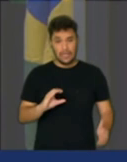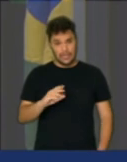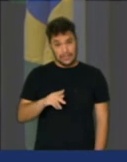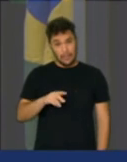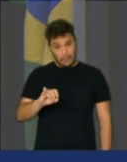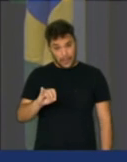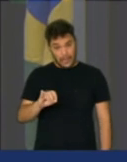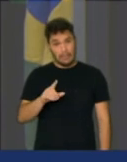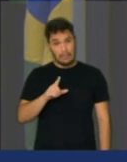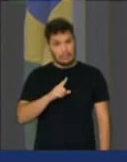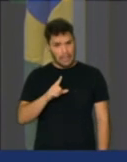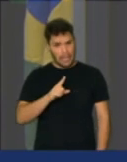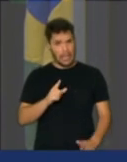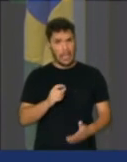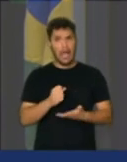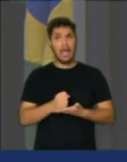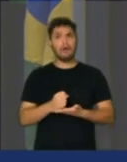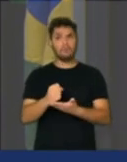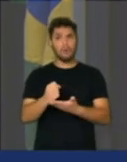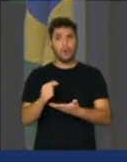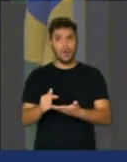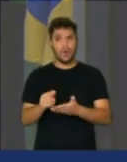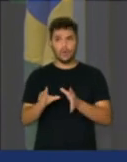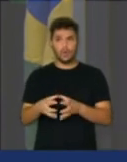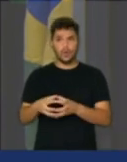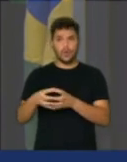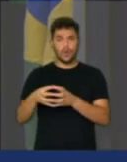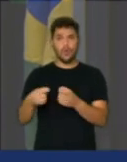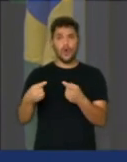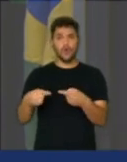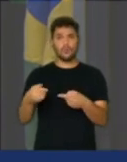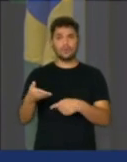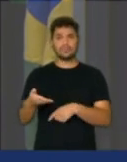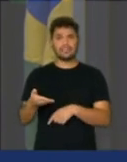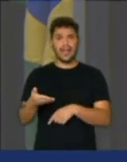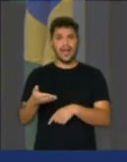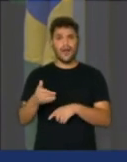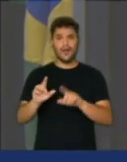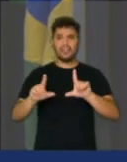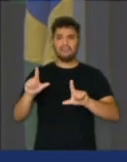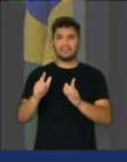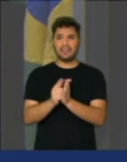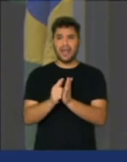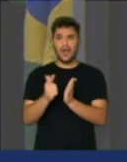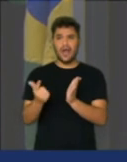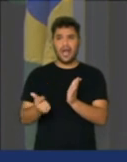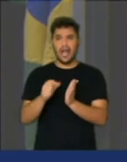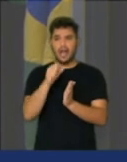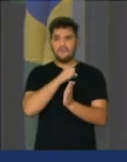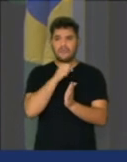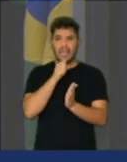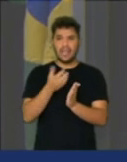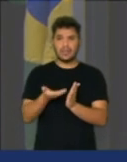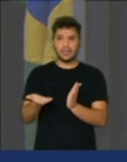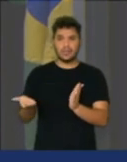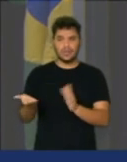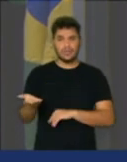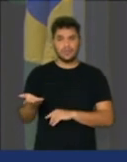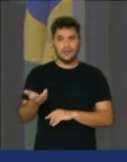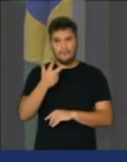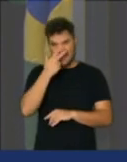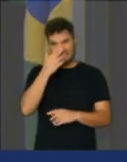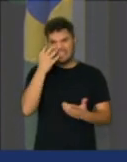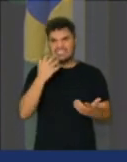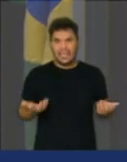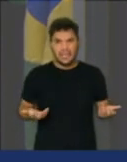tido o aplauso da oposição, da velha imprensa, como se fosse algo sério. Ontem